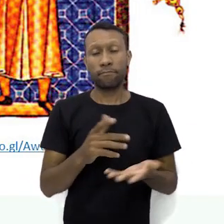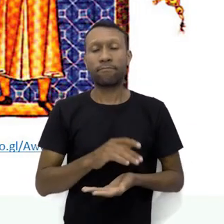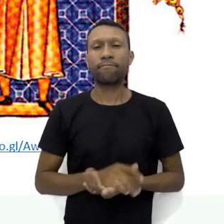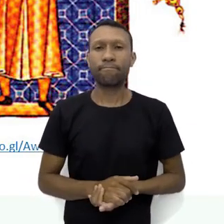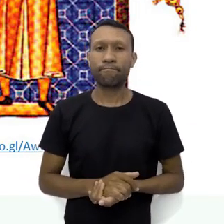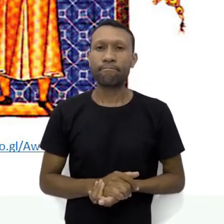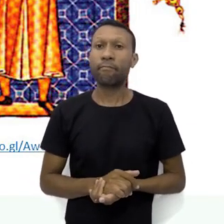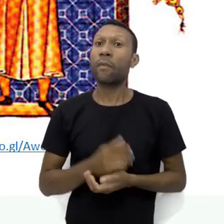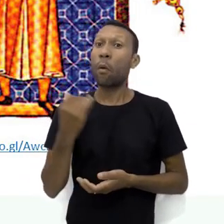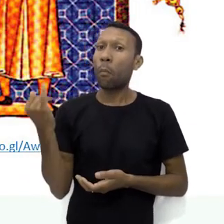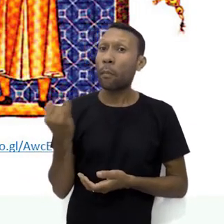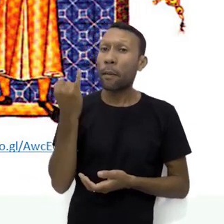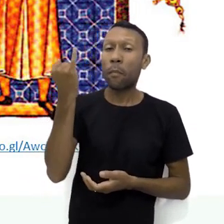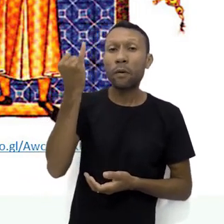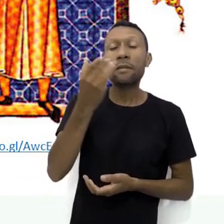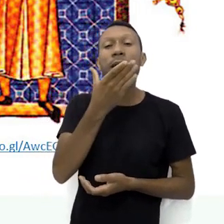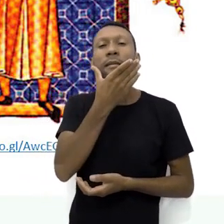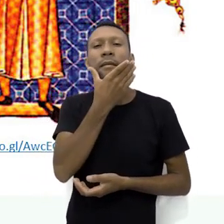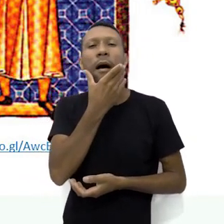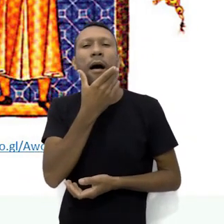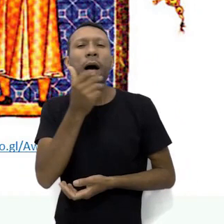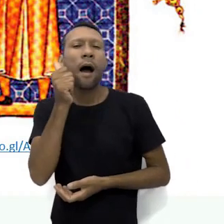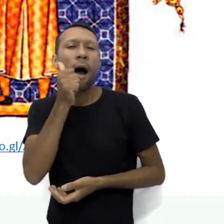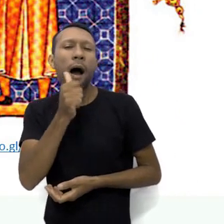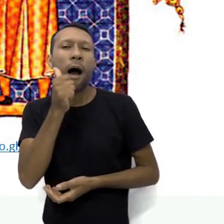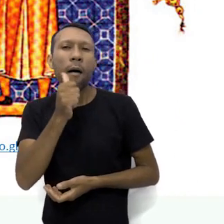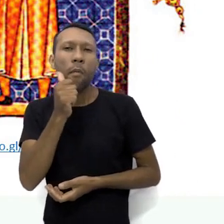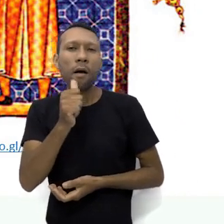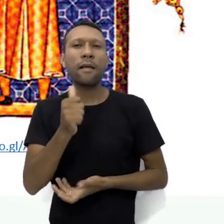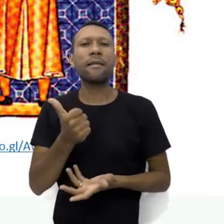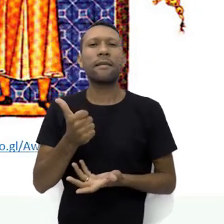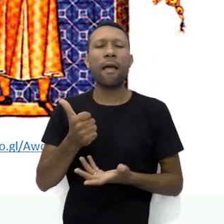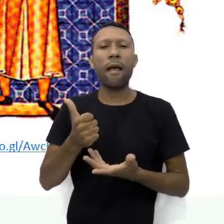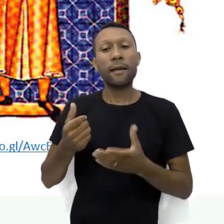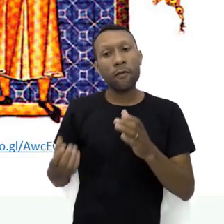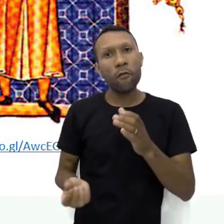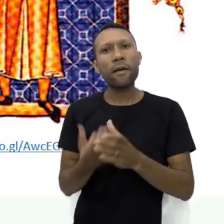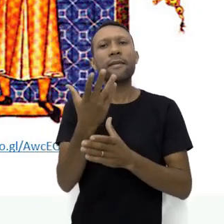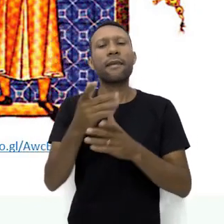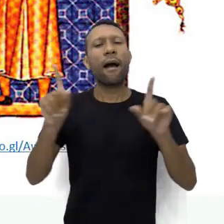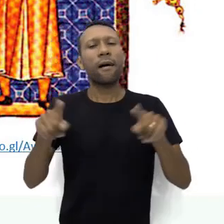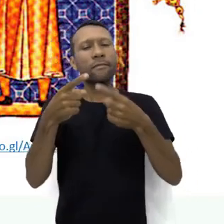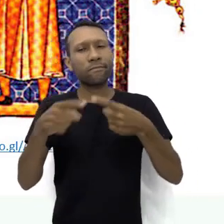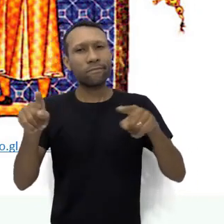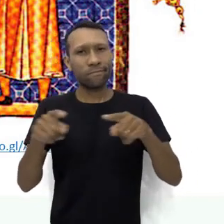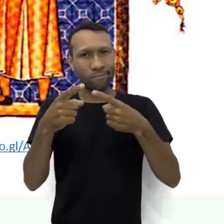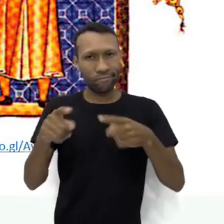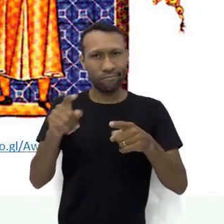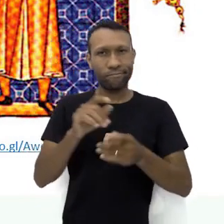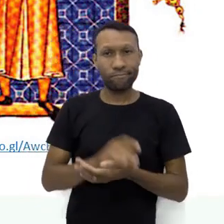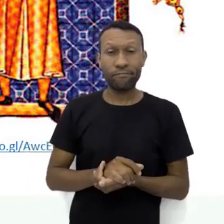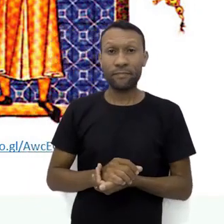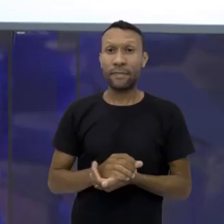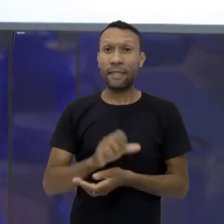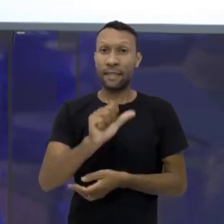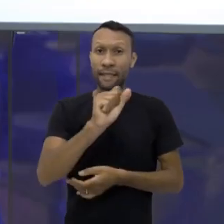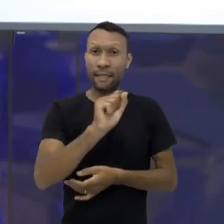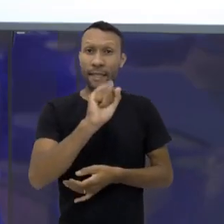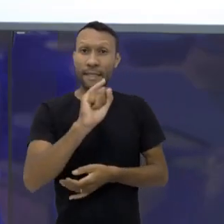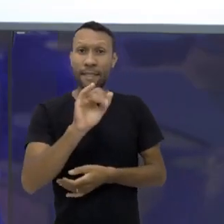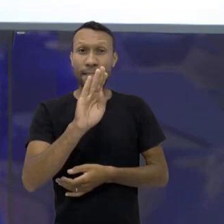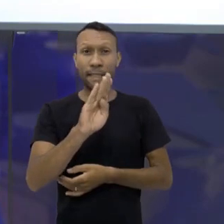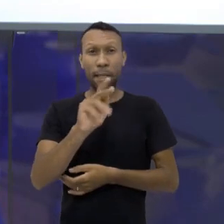importante compositora medieval foi Hildegard von Bingen, também conhecida como Sibila do Reino.